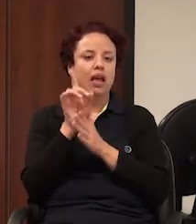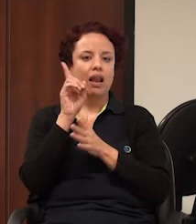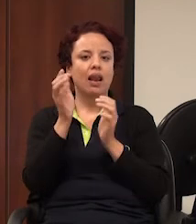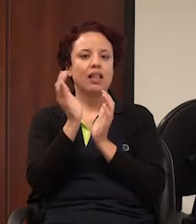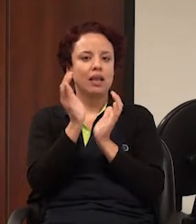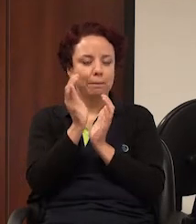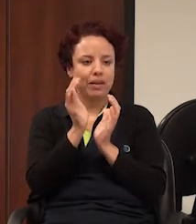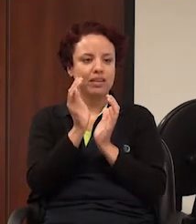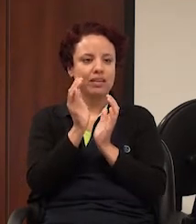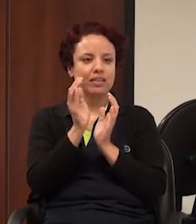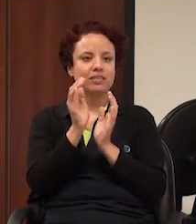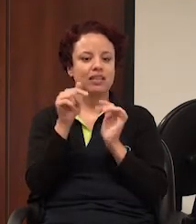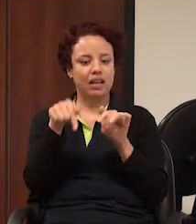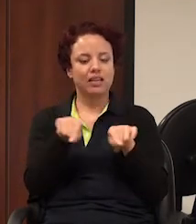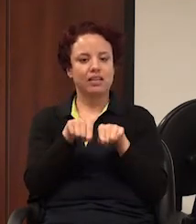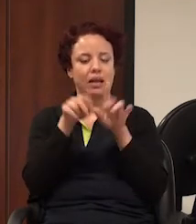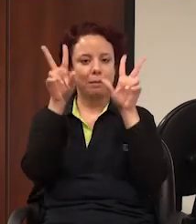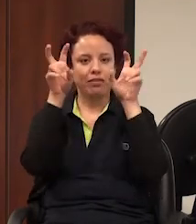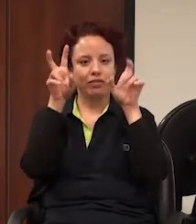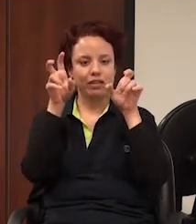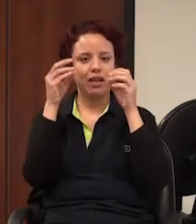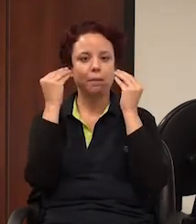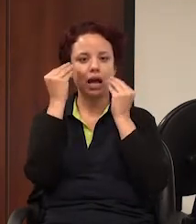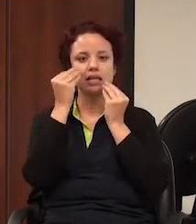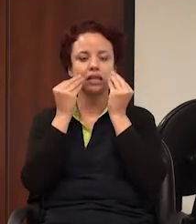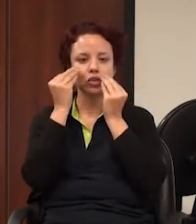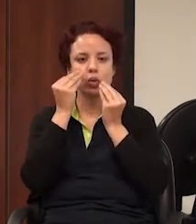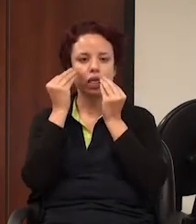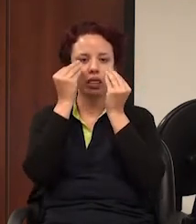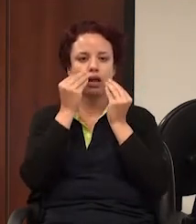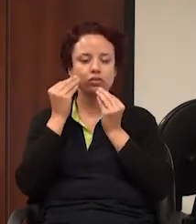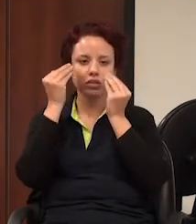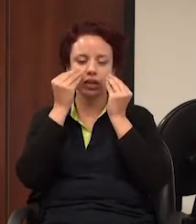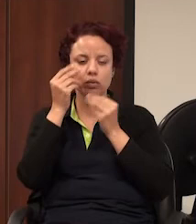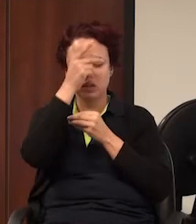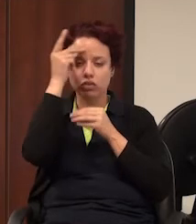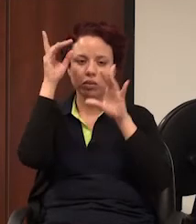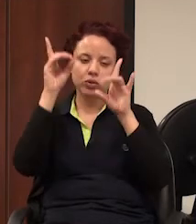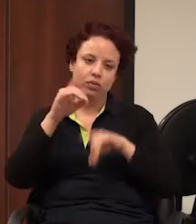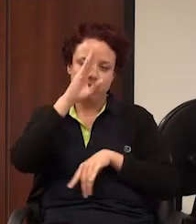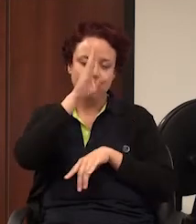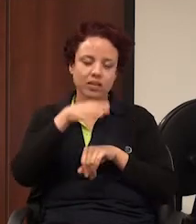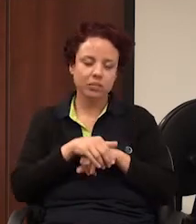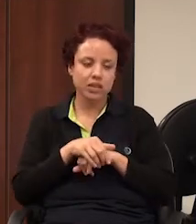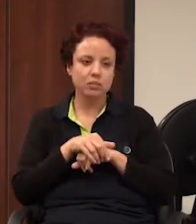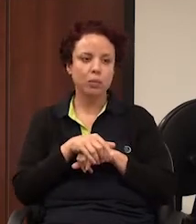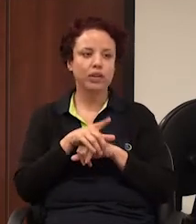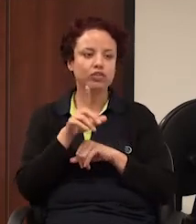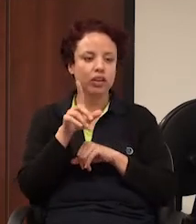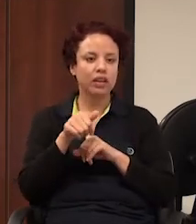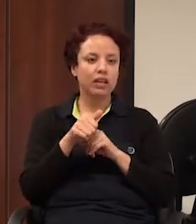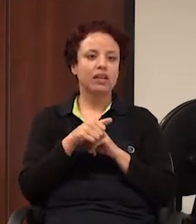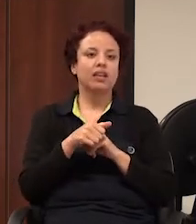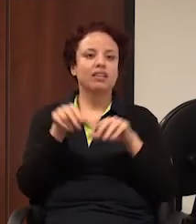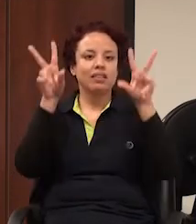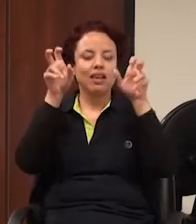PAI, aqui também foi tema, né, a questão da sexualidade da pessoa com deficiência, principalmente, é um negócio que, né,